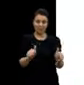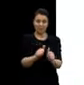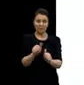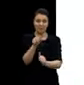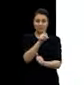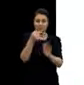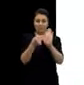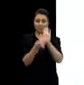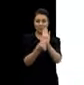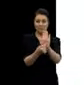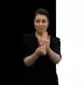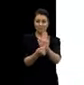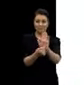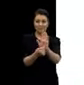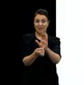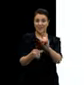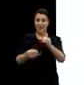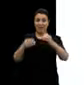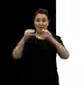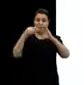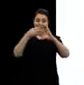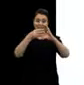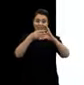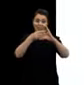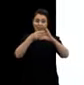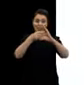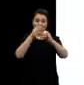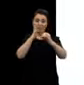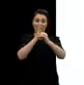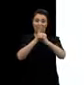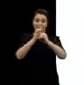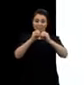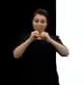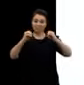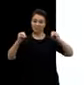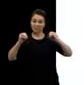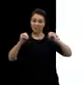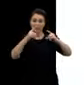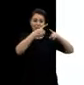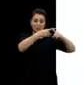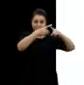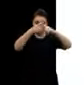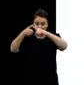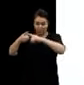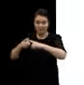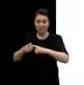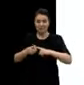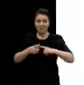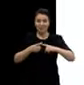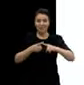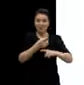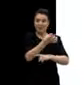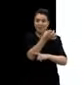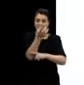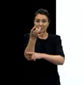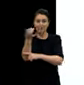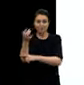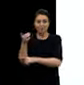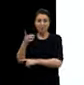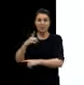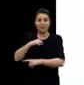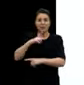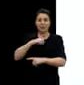célula se dividindo ao mesmo tempo, se multiplicando, ficando cada célula com uma